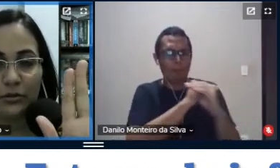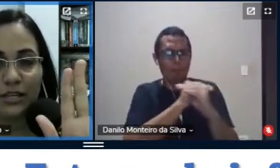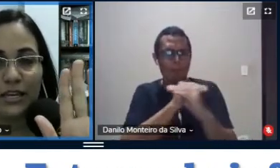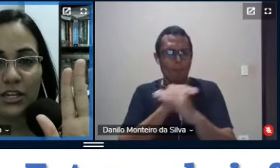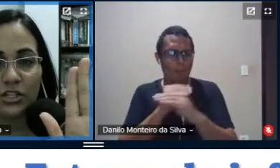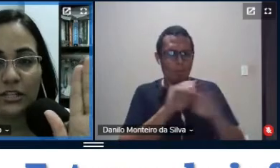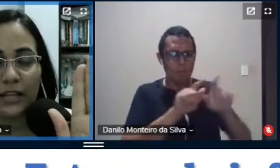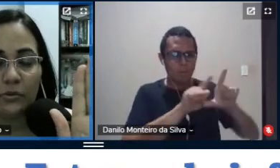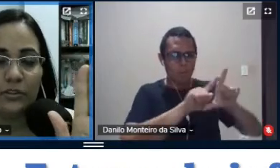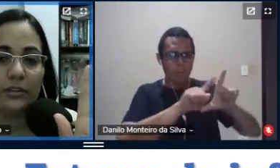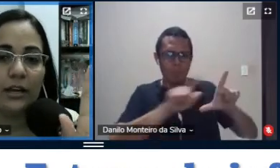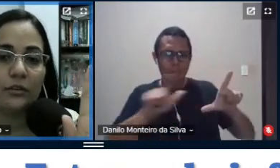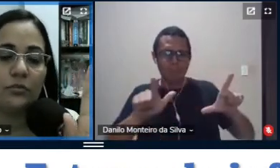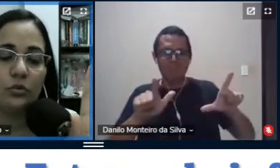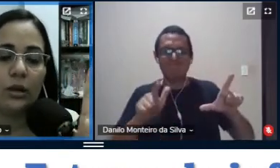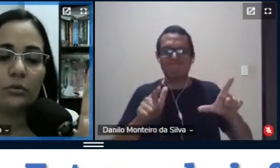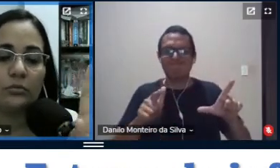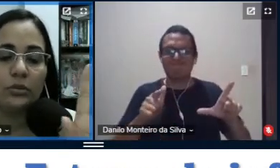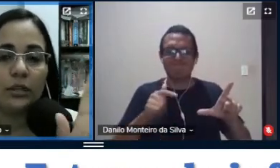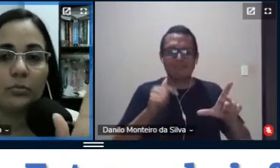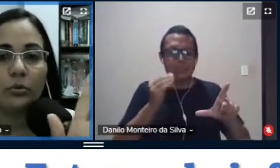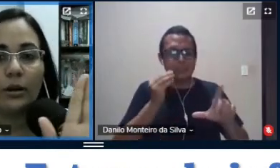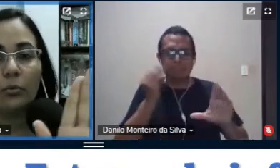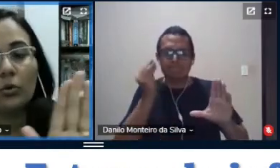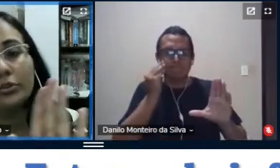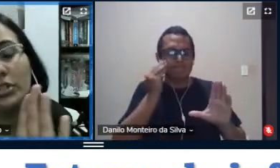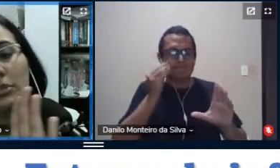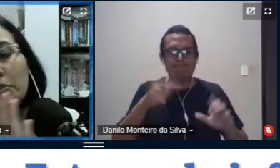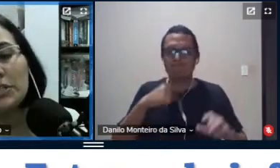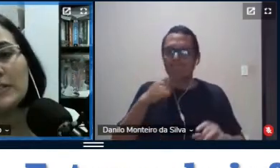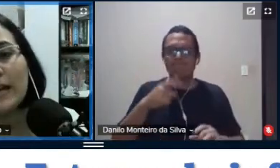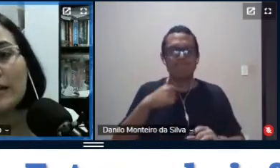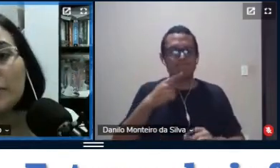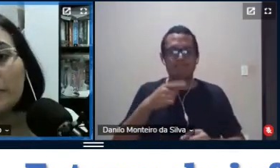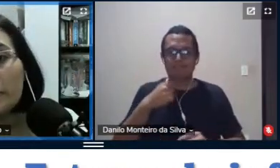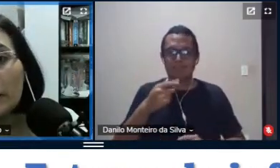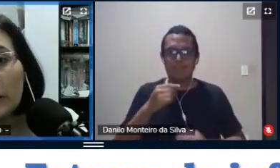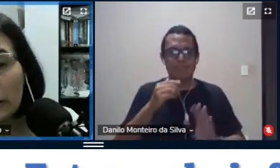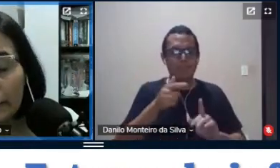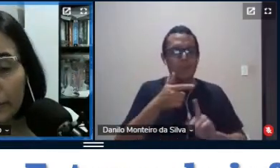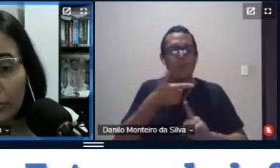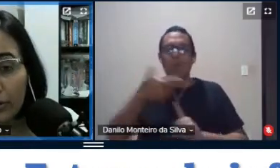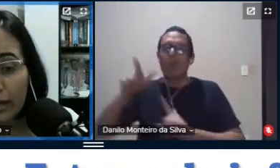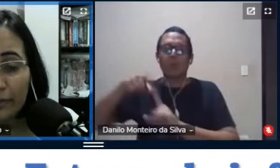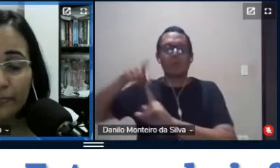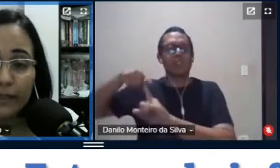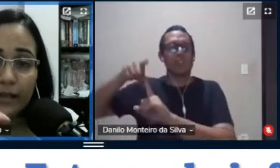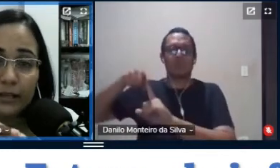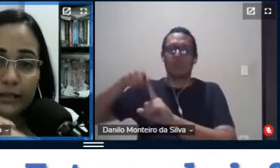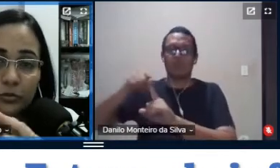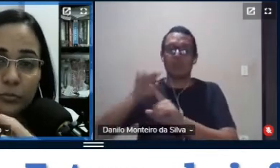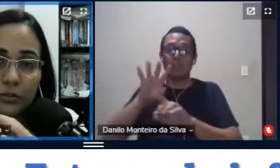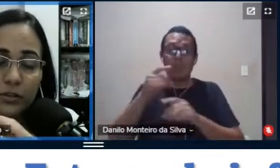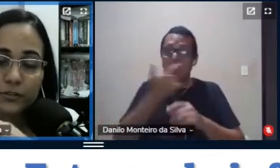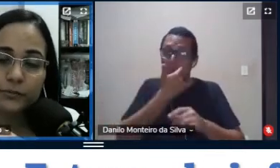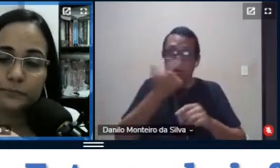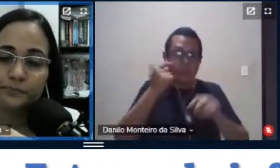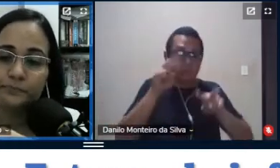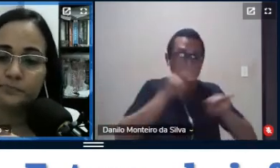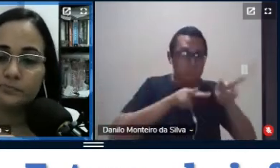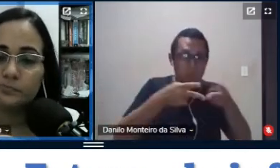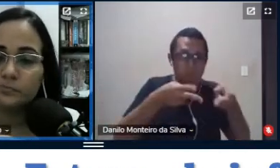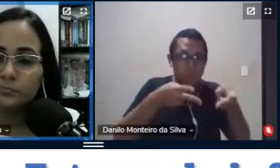eu tenho que rejeitar o ensaio visual. Eu tenho que procurar um outro tipo de ensaio para olhar aquela